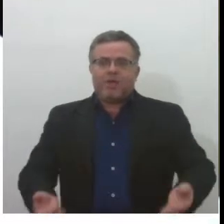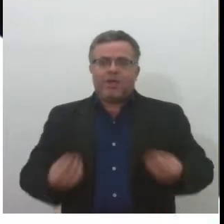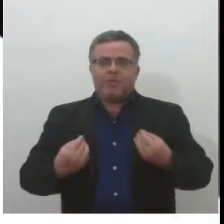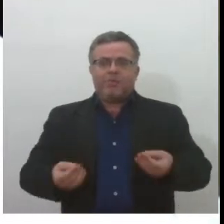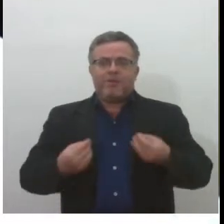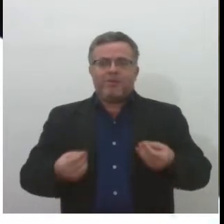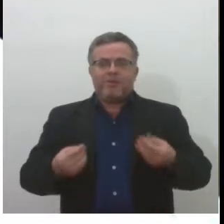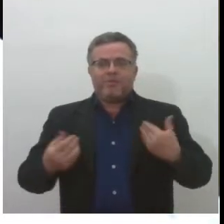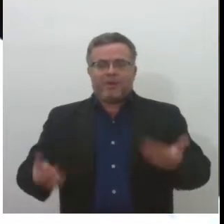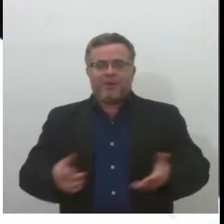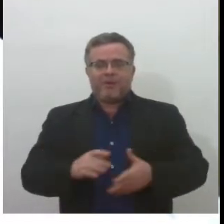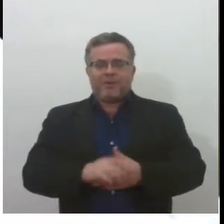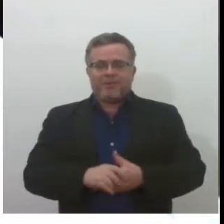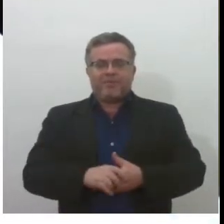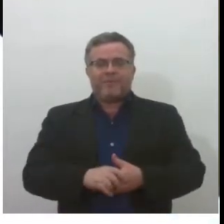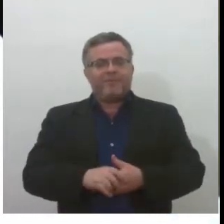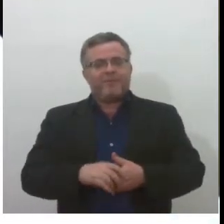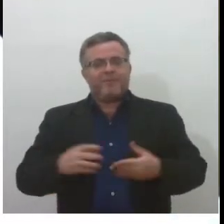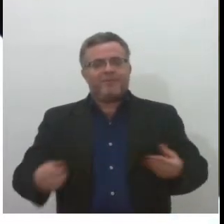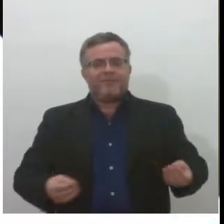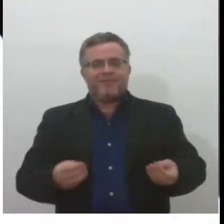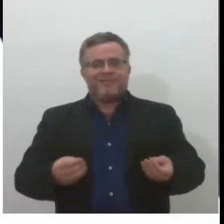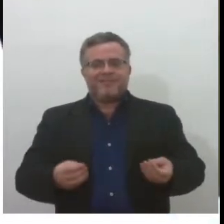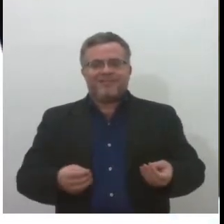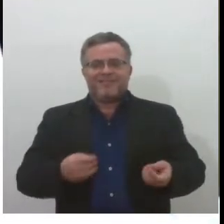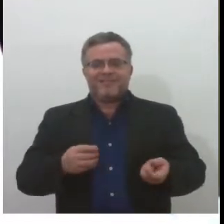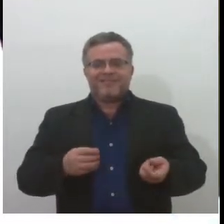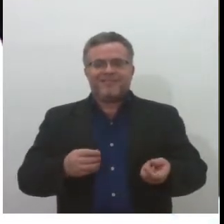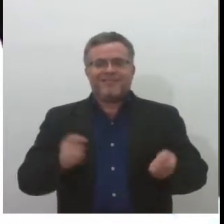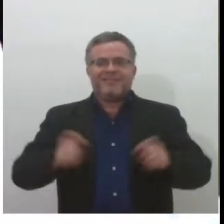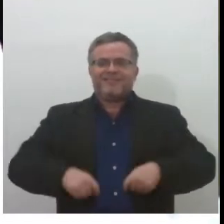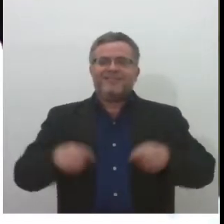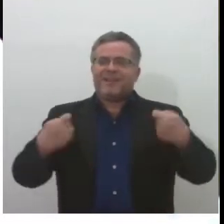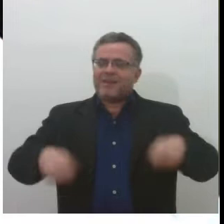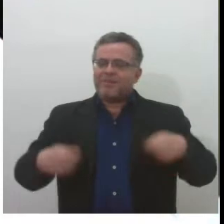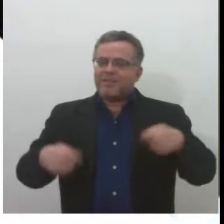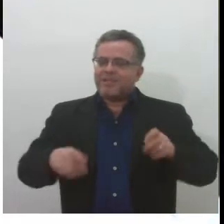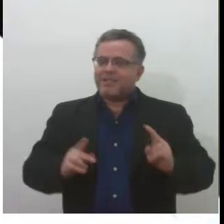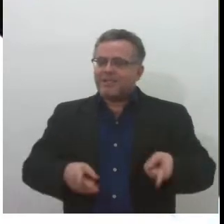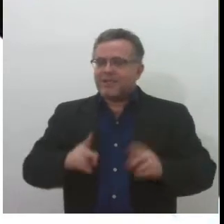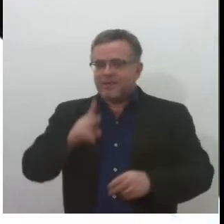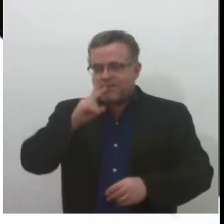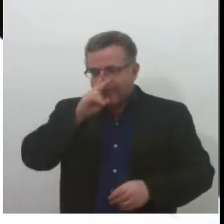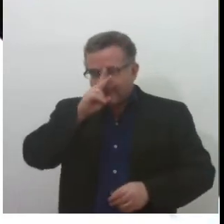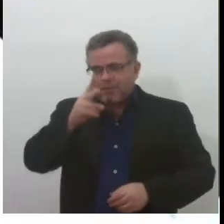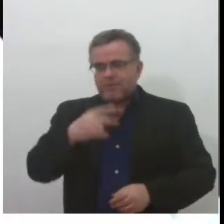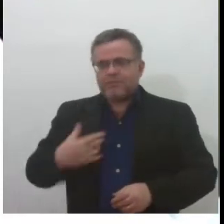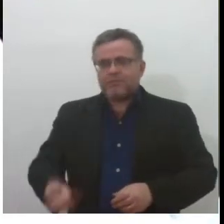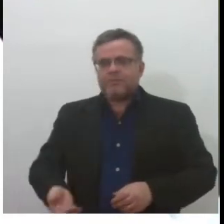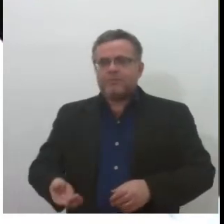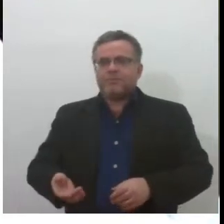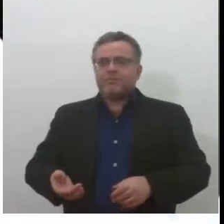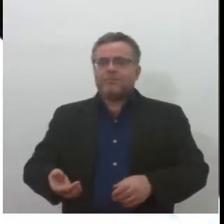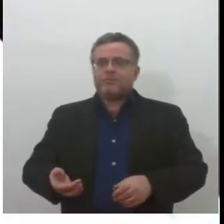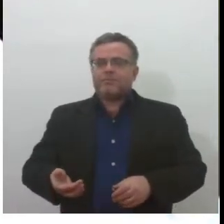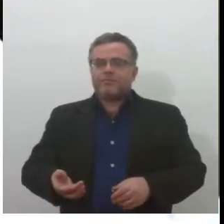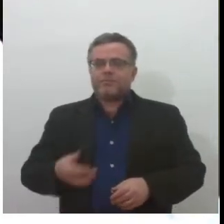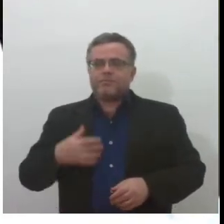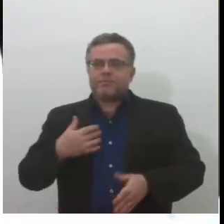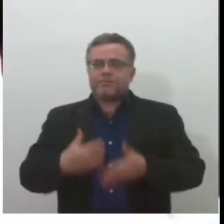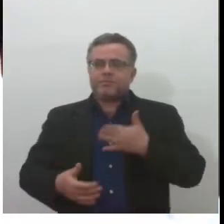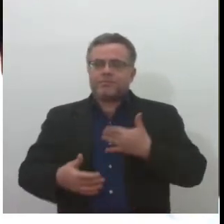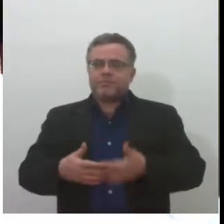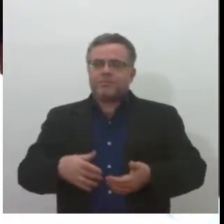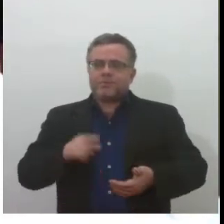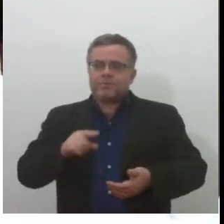se tem pouco tempo que ele mamou nem sou É não é necessariamente fome é que às vezes qualquer